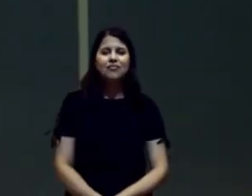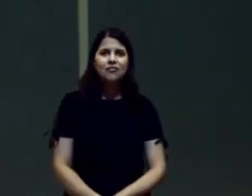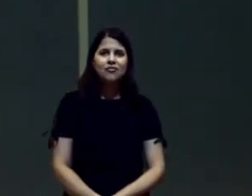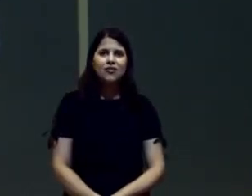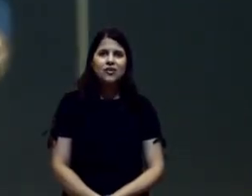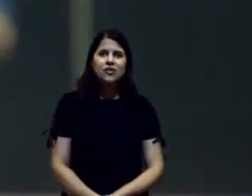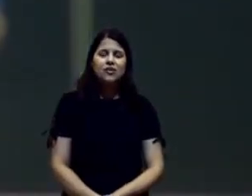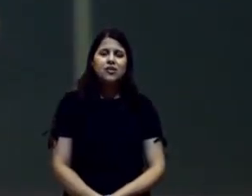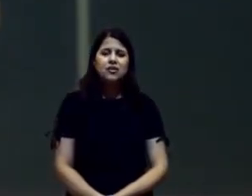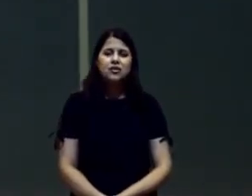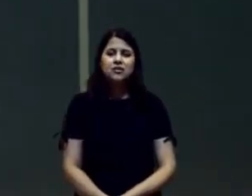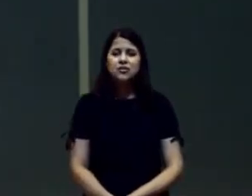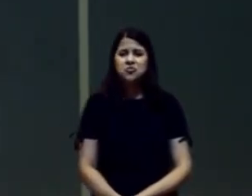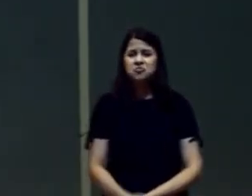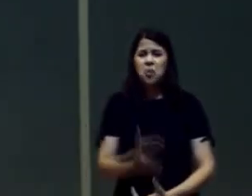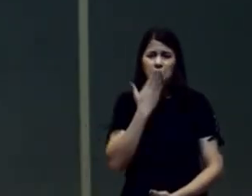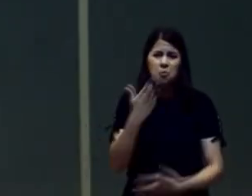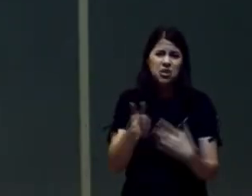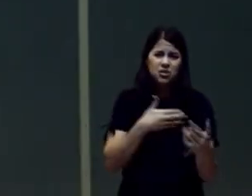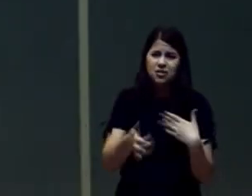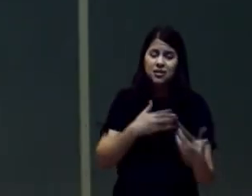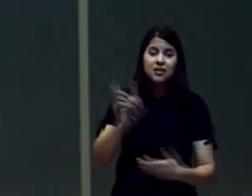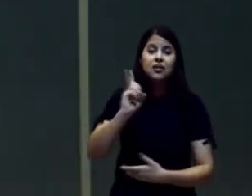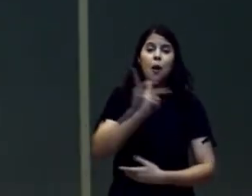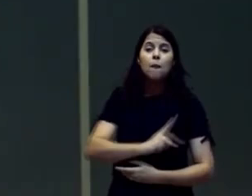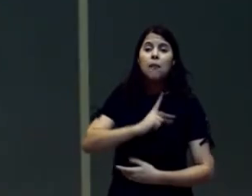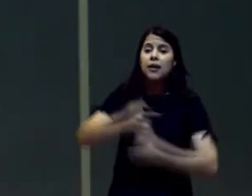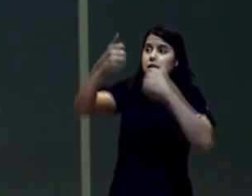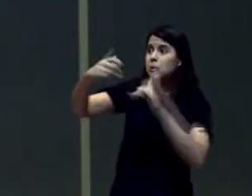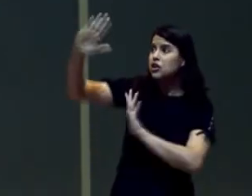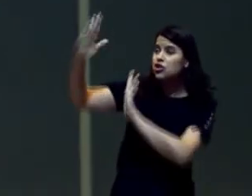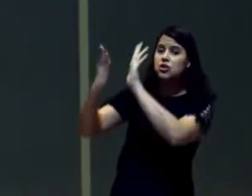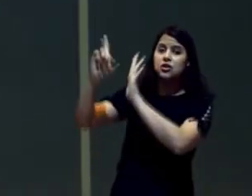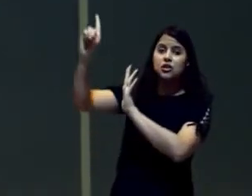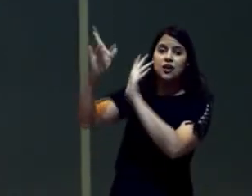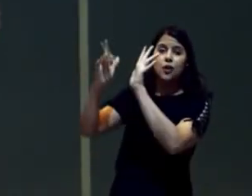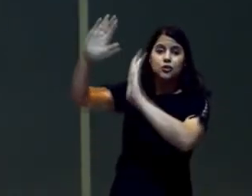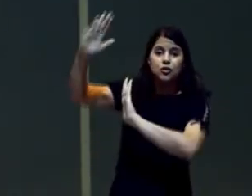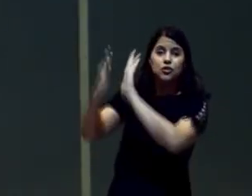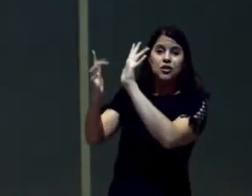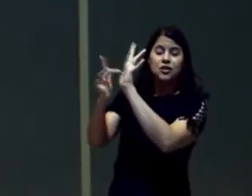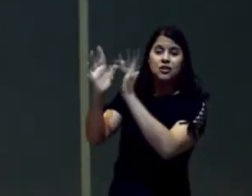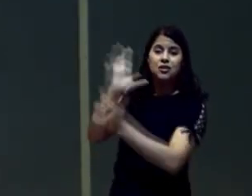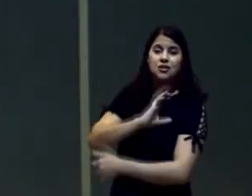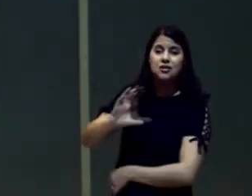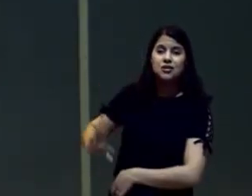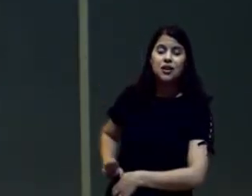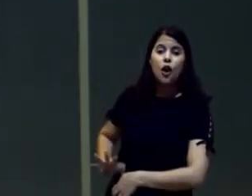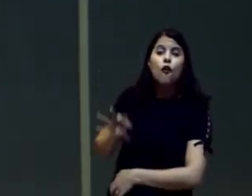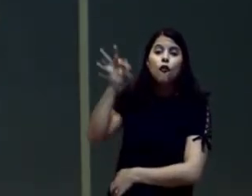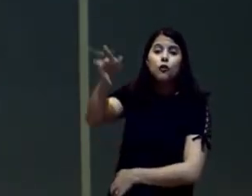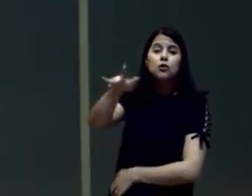Não é um pedido qualquer, ele está dizendo diante de Deus, diante de Deus que há de julgar os vivos e os mortos,